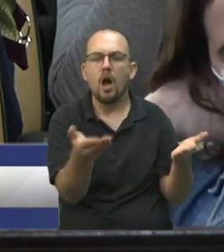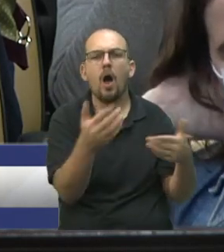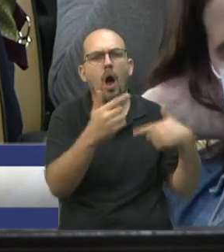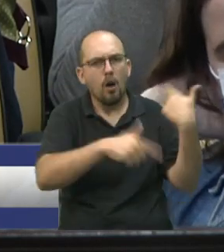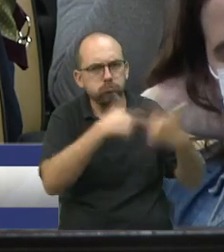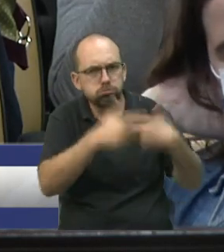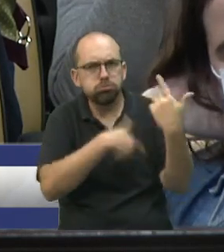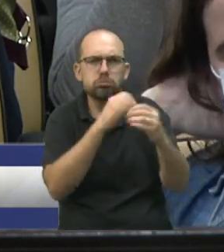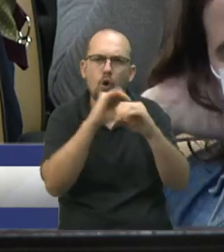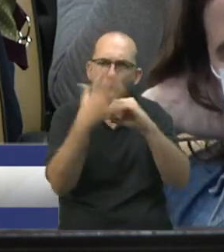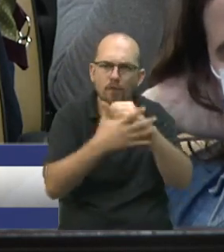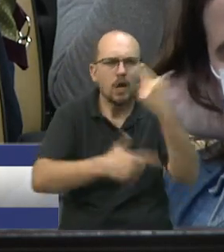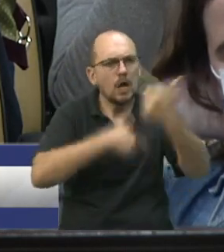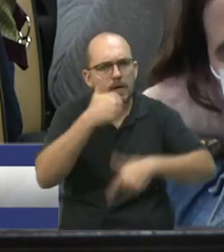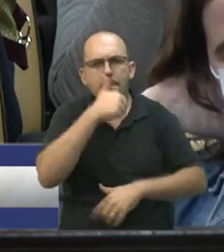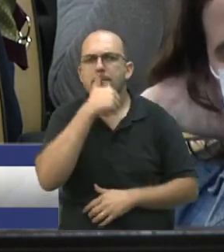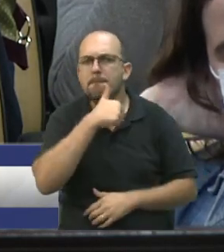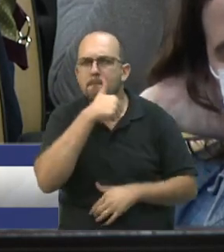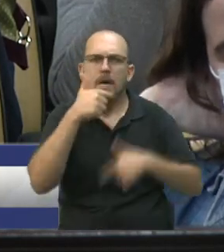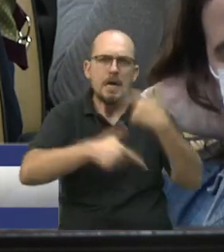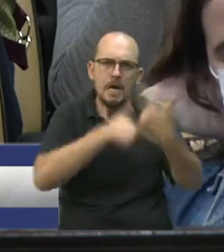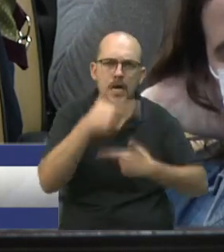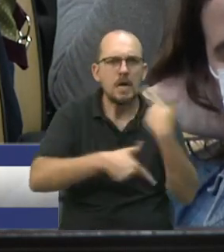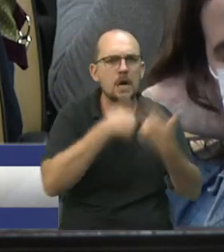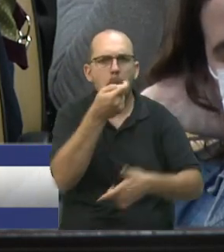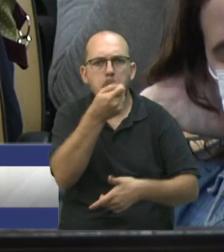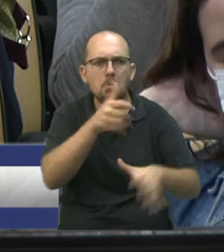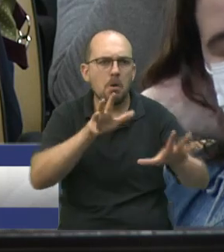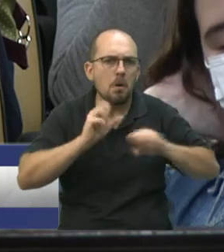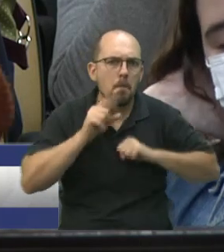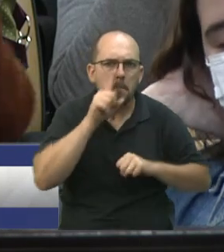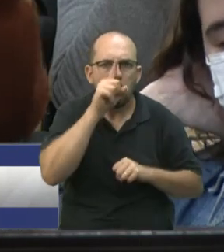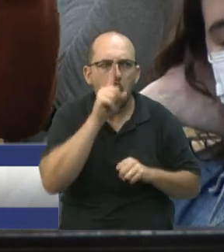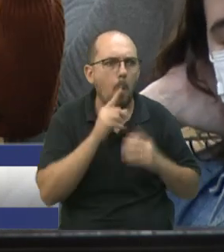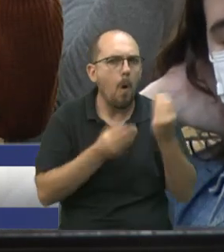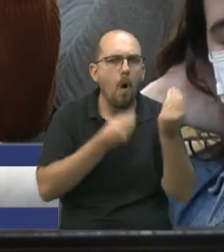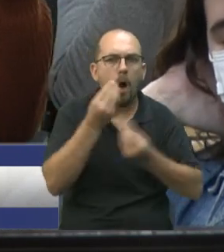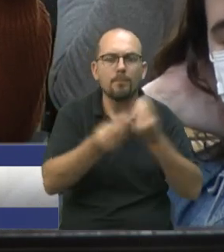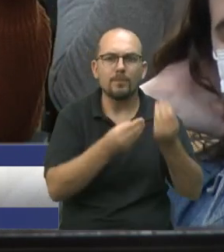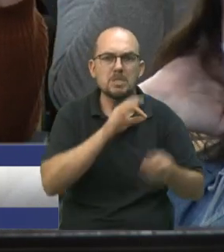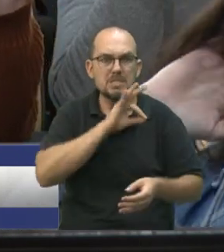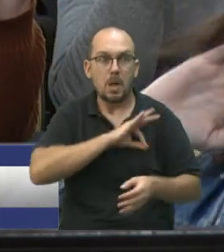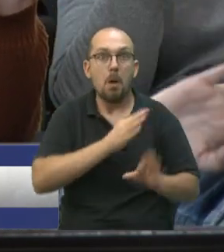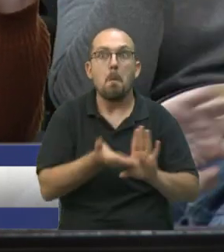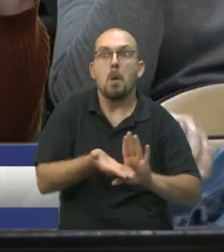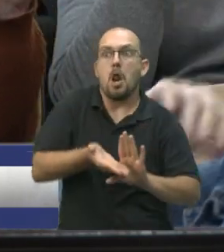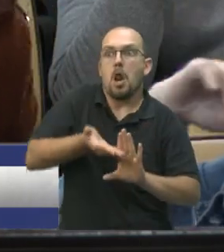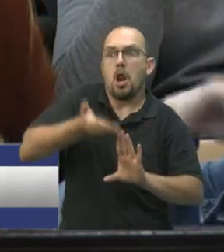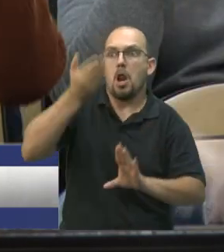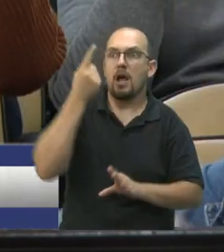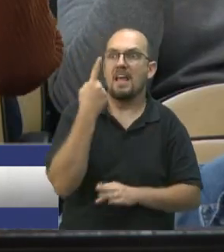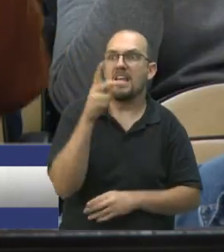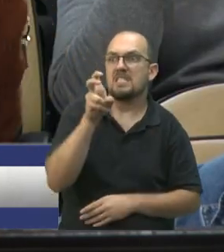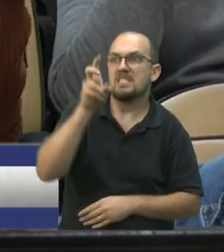de frente do combate à Covid-19 e que têm um salário, não está aumentando para 15 mil o salário deles.